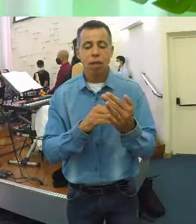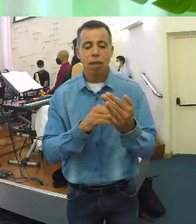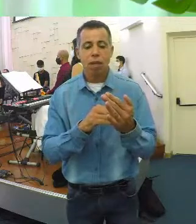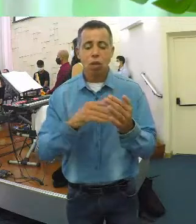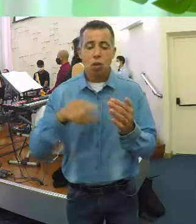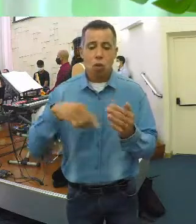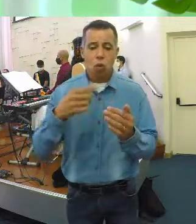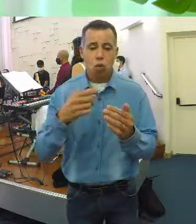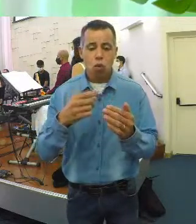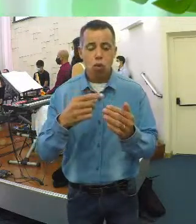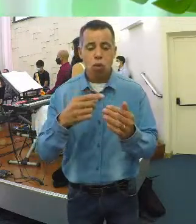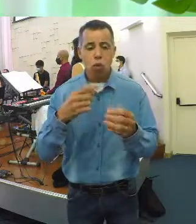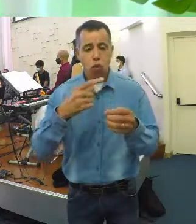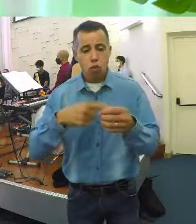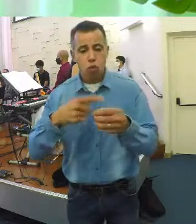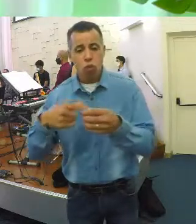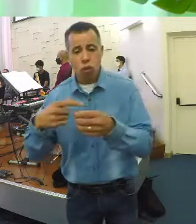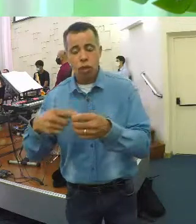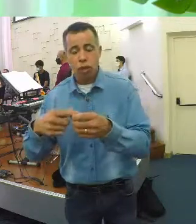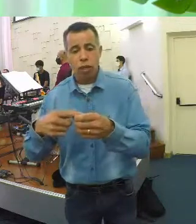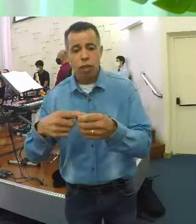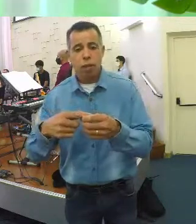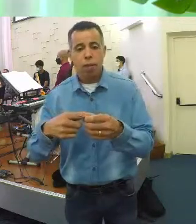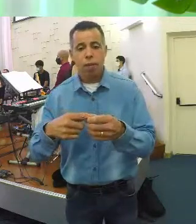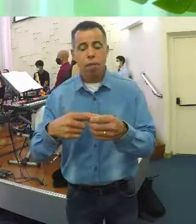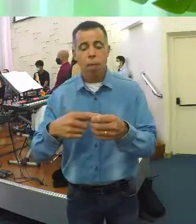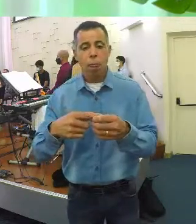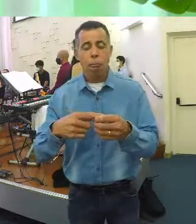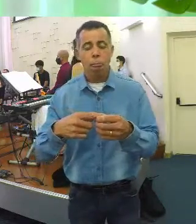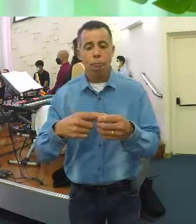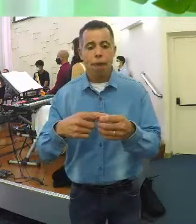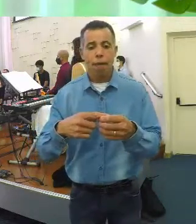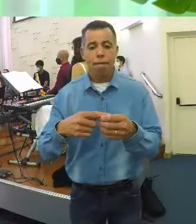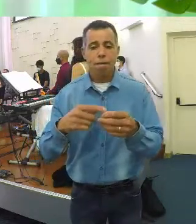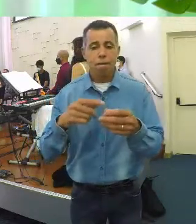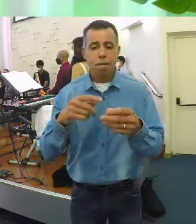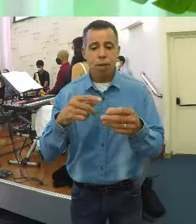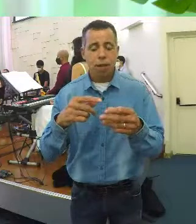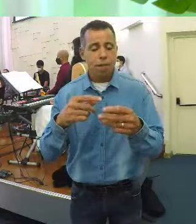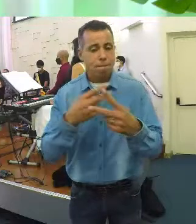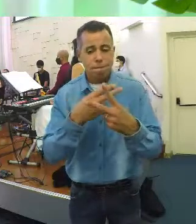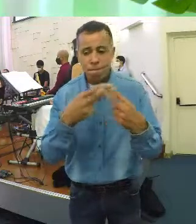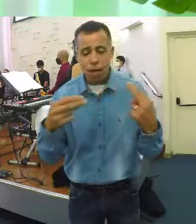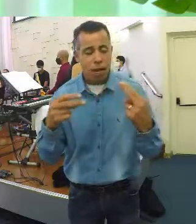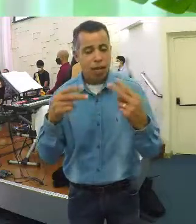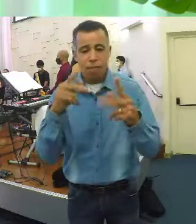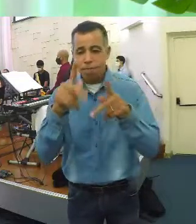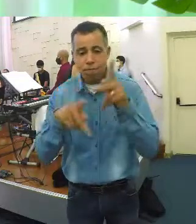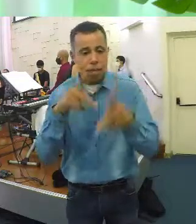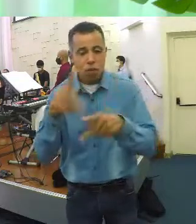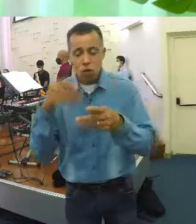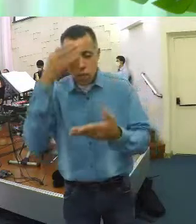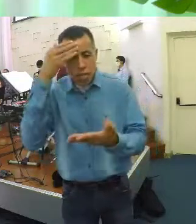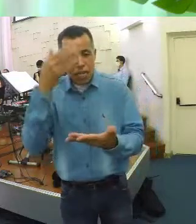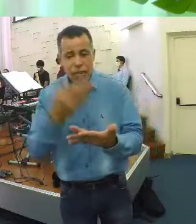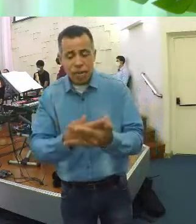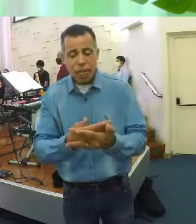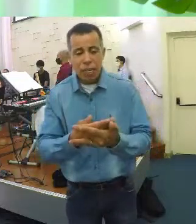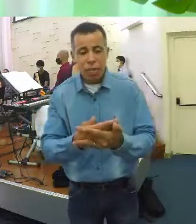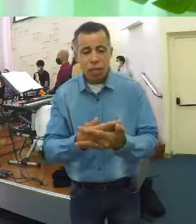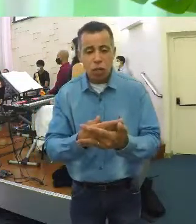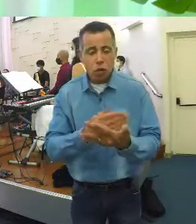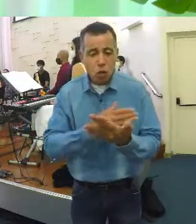como em Antioquia. Muitos creram no Senhor, muitos foram acrescentados à igreja do